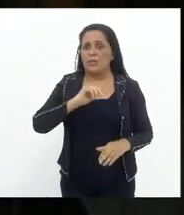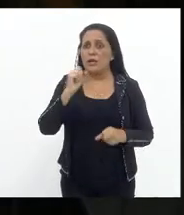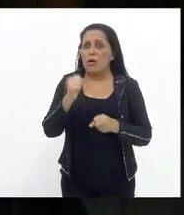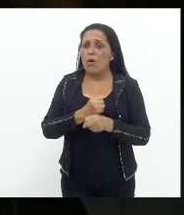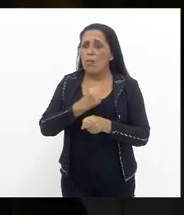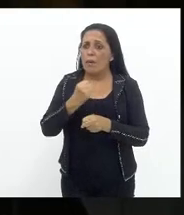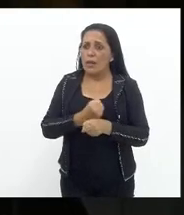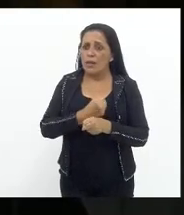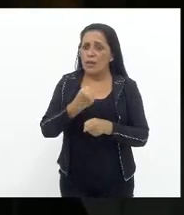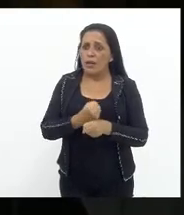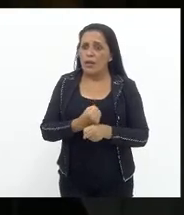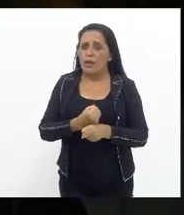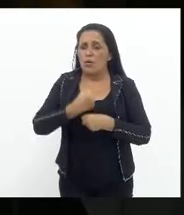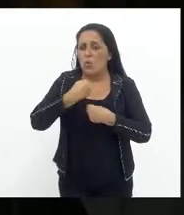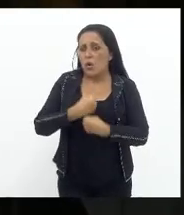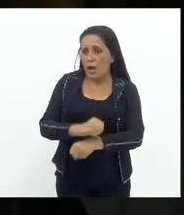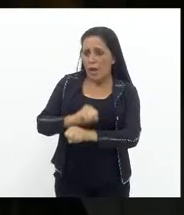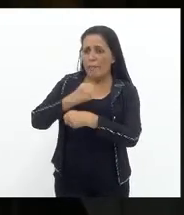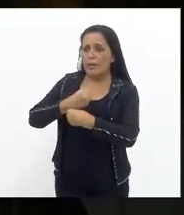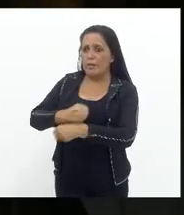pedreiros, carpinteiros,